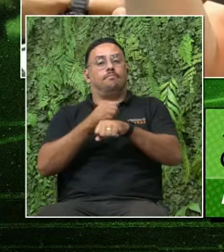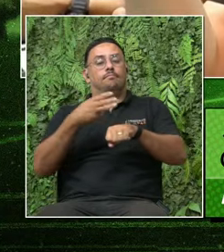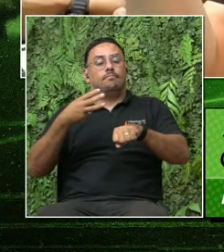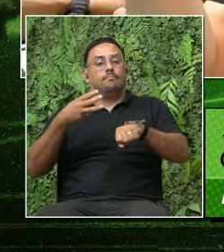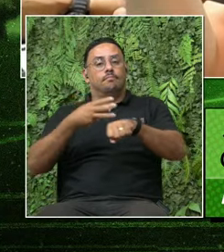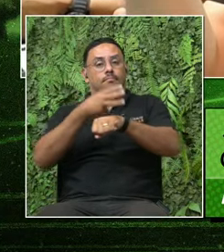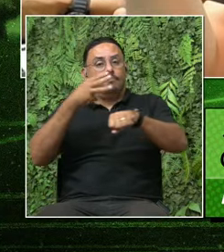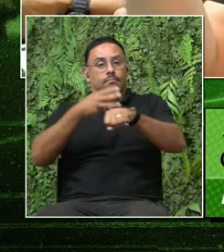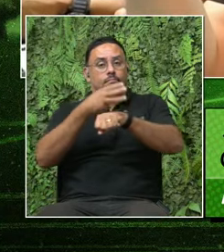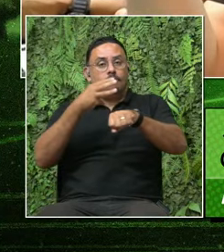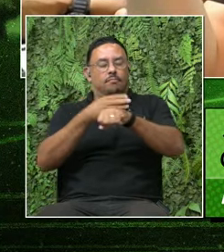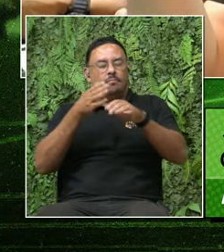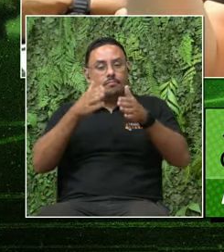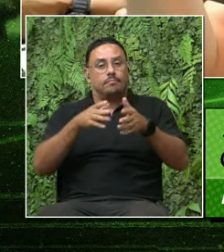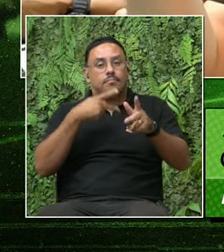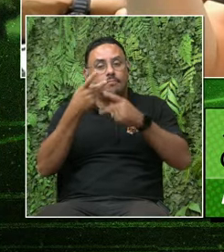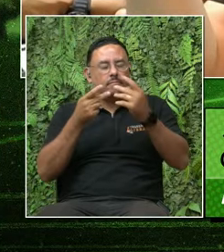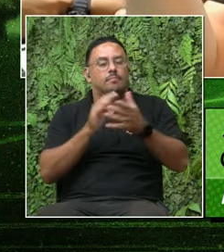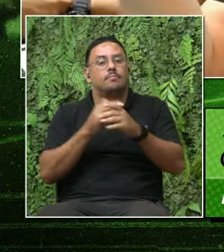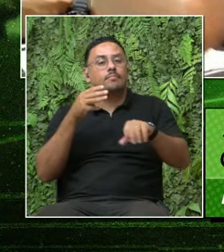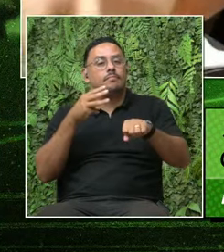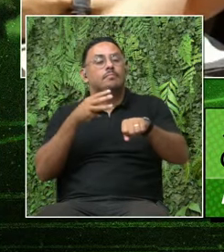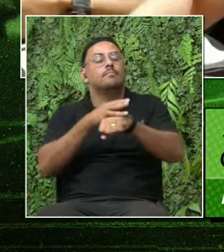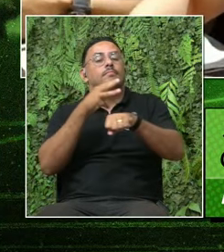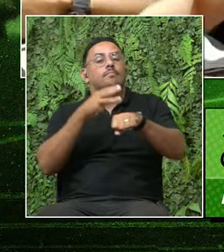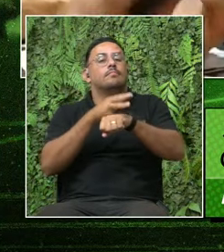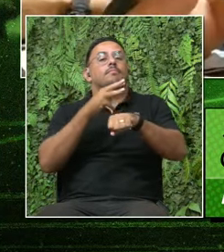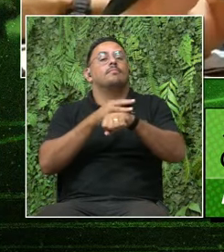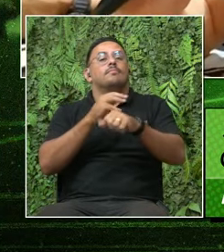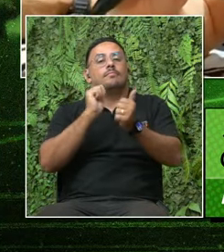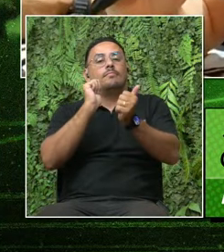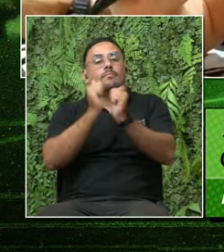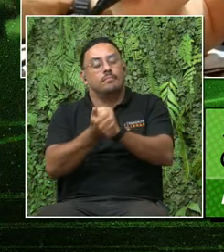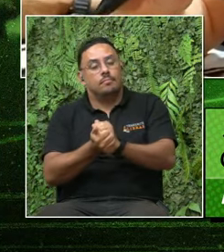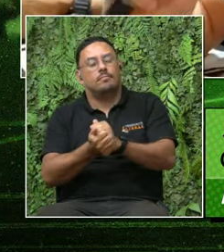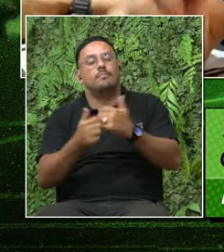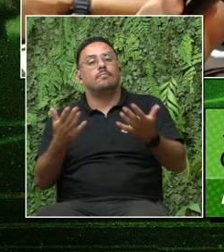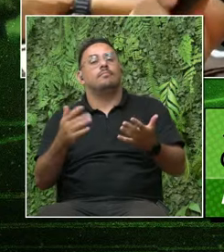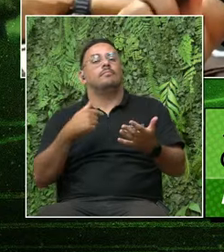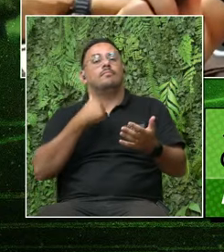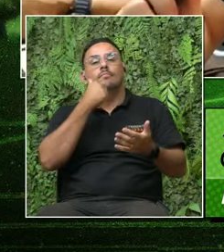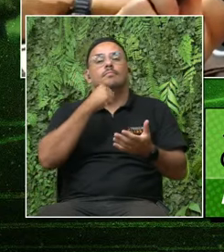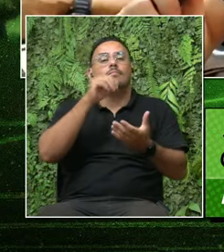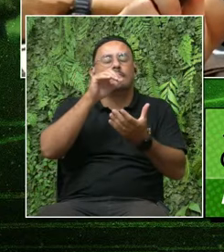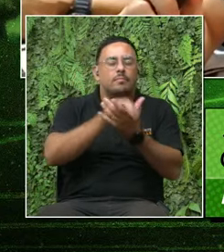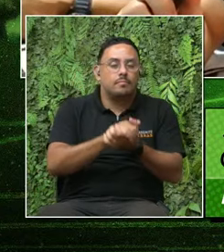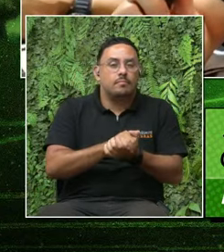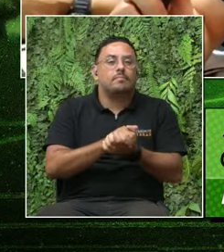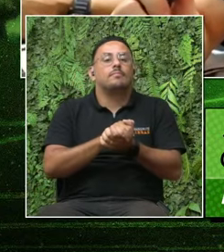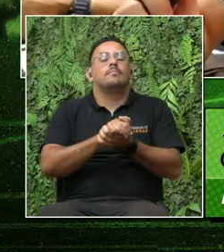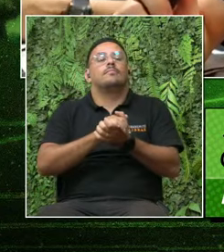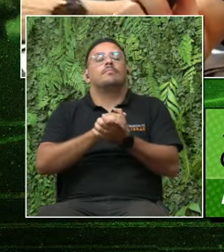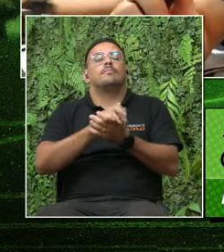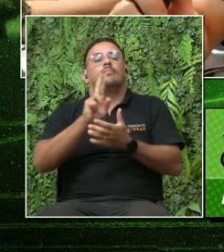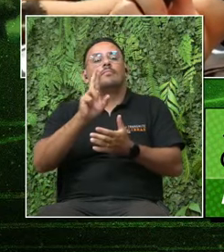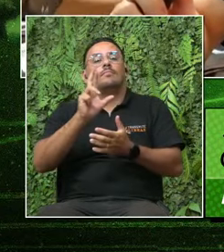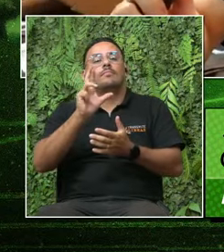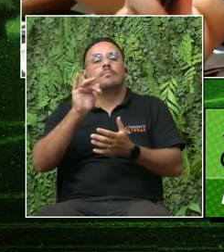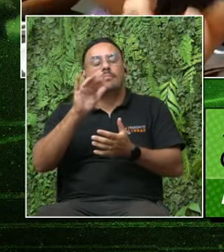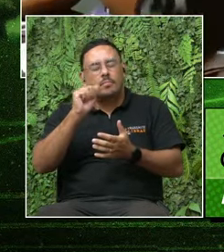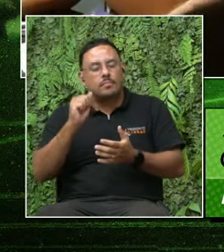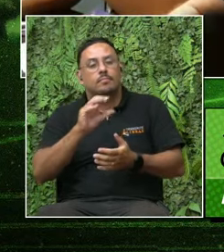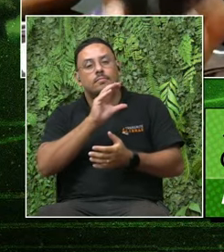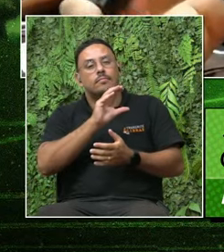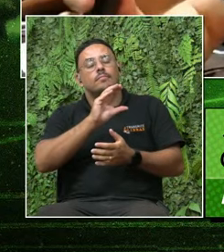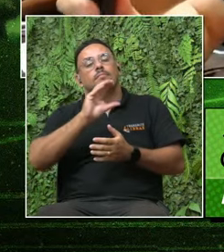pessoas no meu WhatsApp que falaram que iria me mandar mensagem no no jogo a minha esposa Renata Carvalhais i ai ai ai